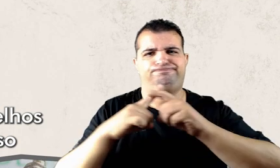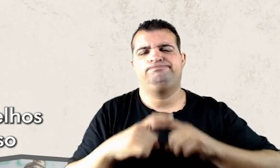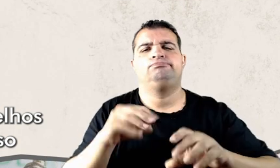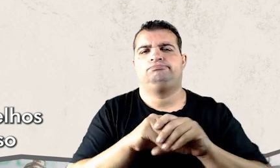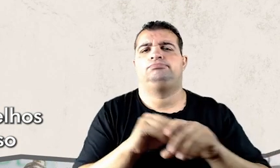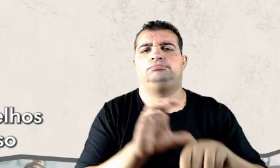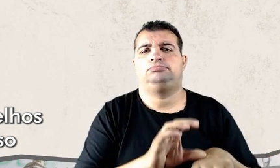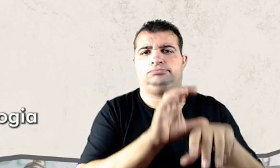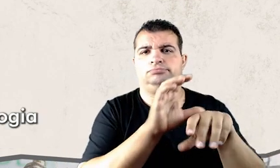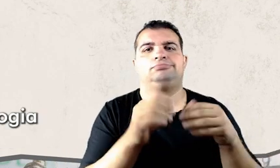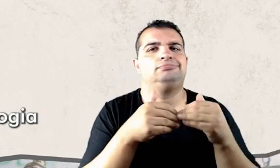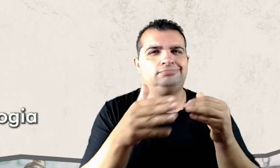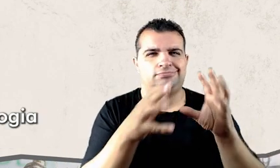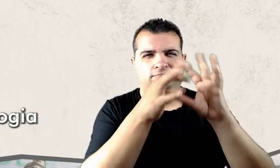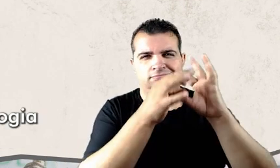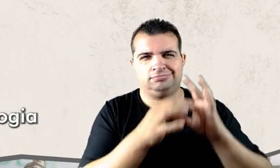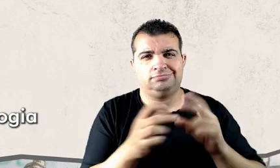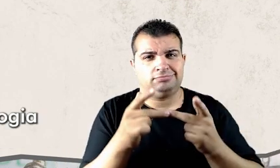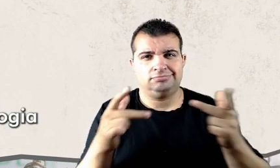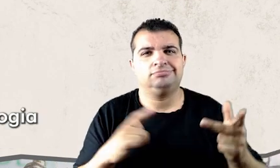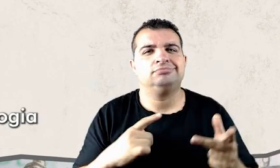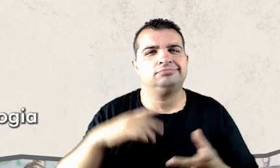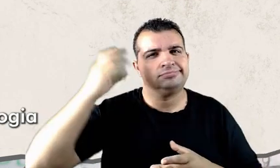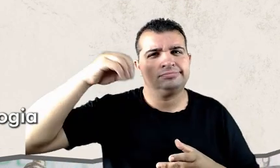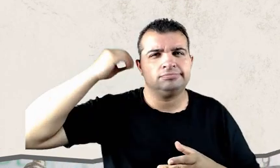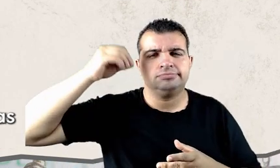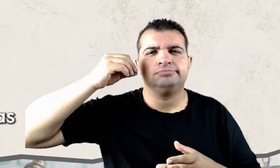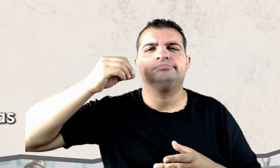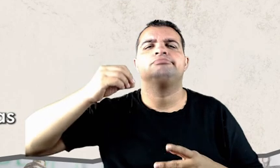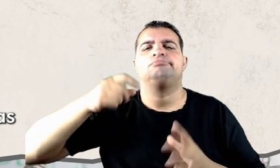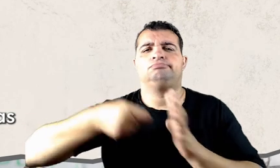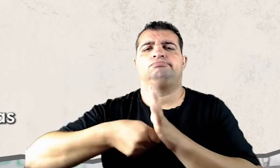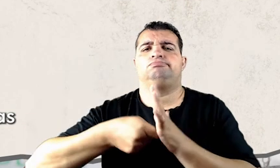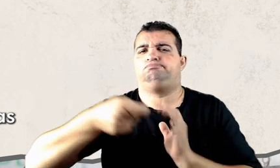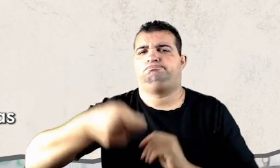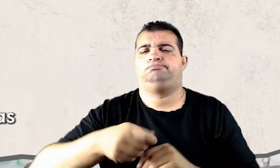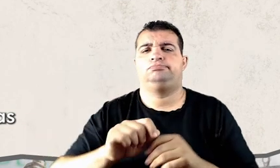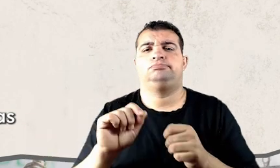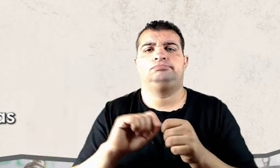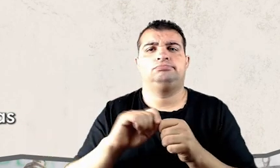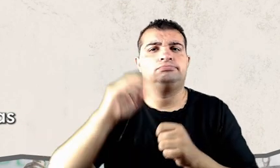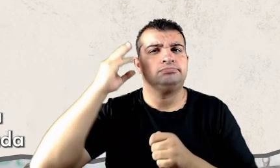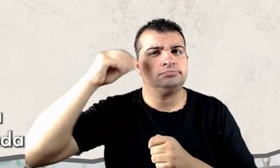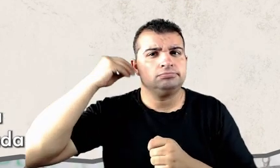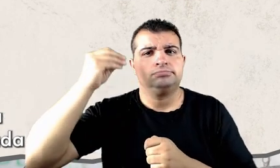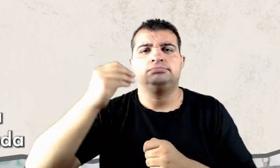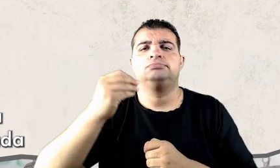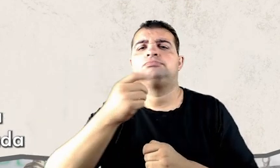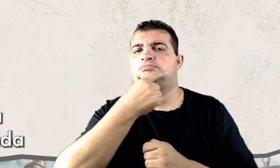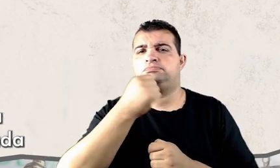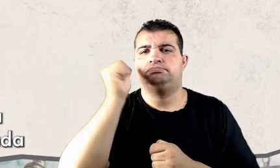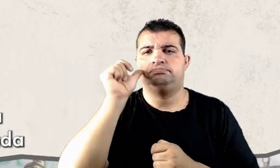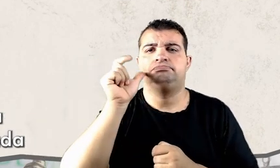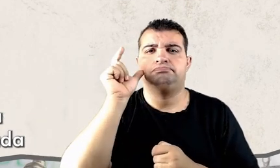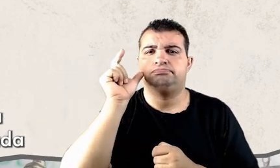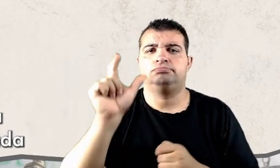começaram a configurar isso que a gente tem hoje da psicologia na chave da resistência. Isso fez com que as psicólogas e psicólogos que se viram